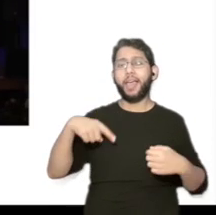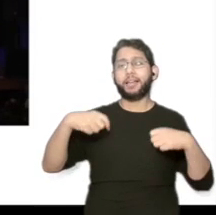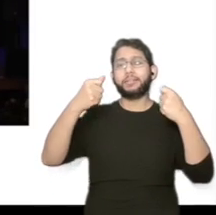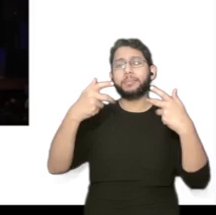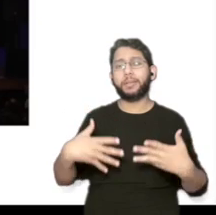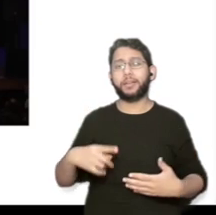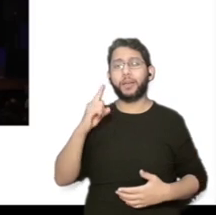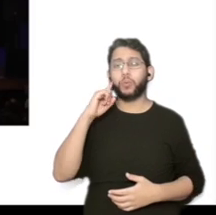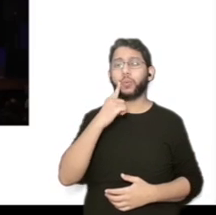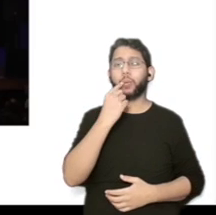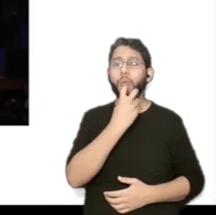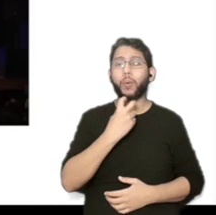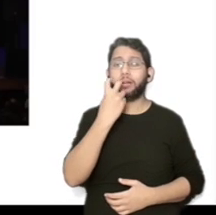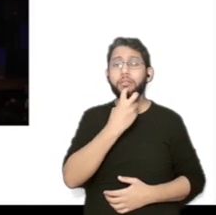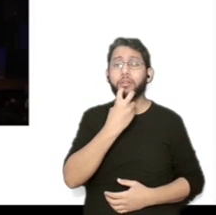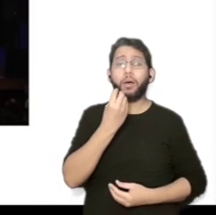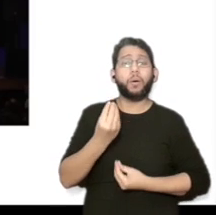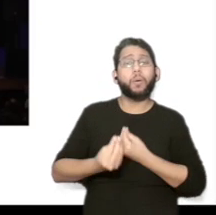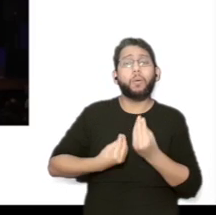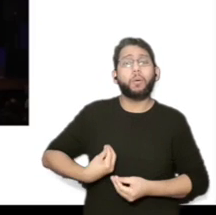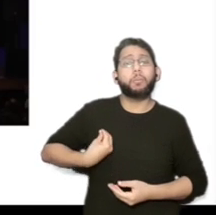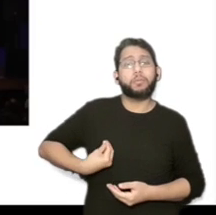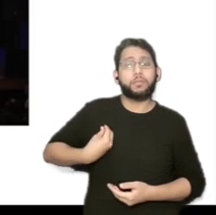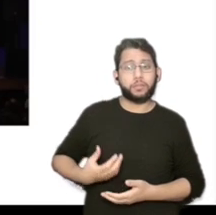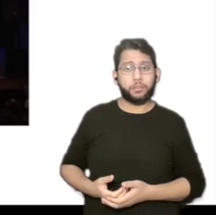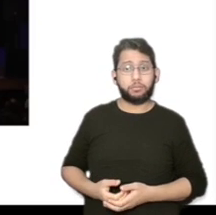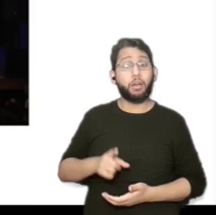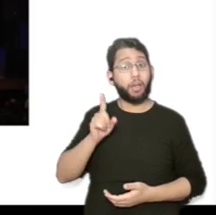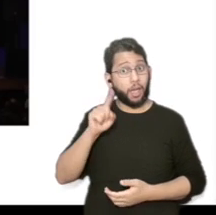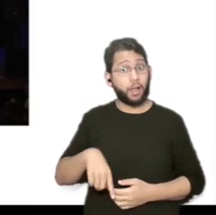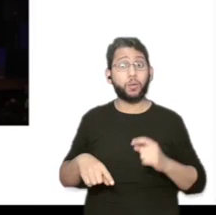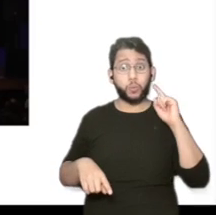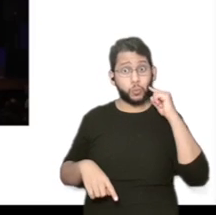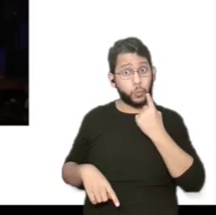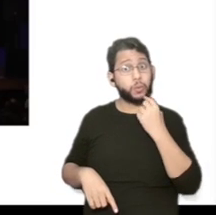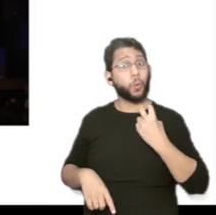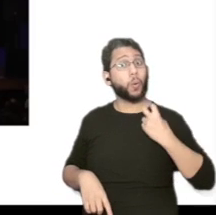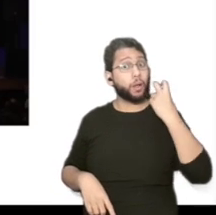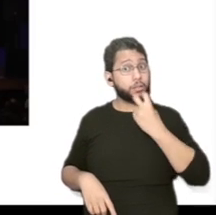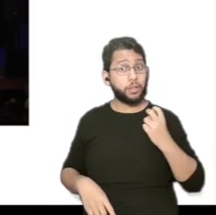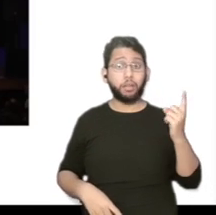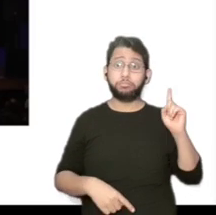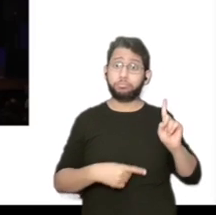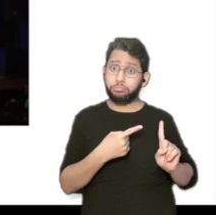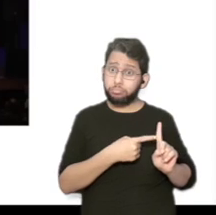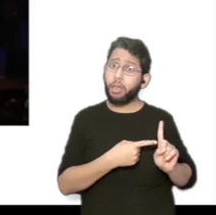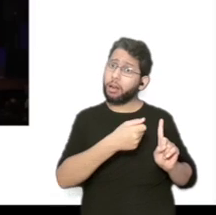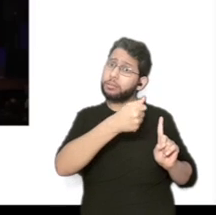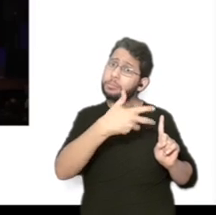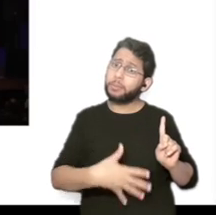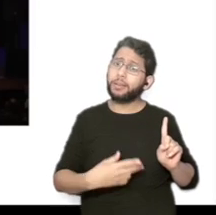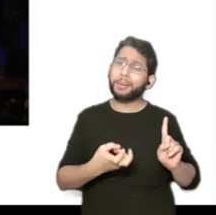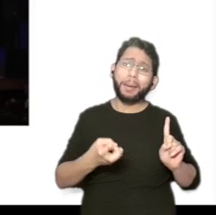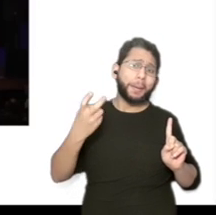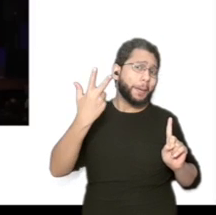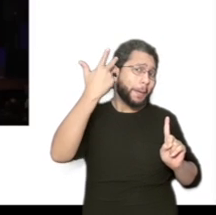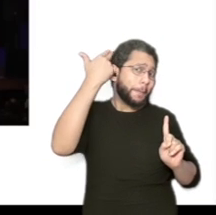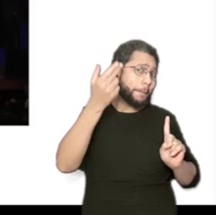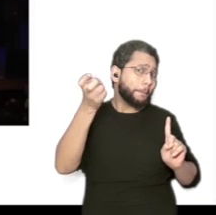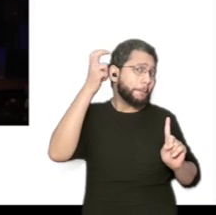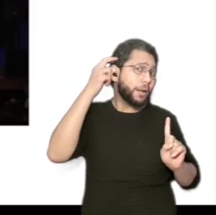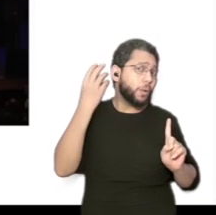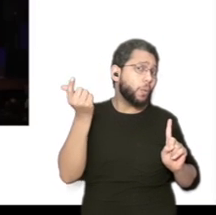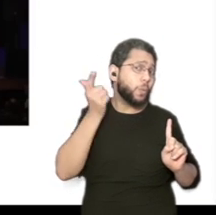falar sobre surdos oralizados. Ela, como uma surda oralizada, traz o depoimento dela sobre o implante coclear e sobre a